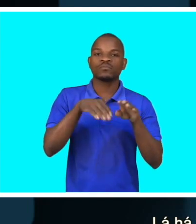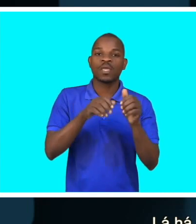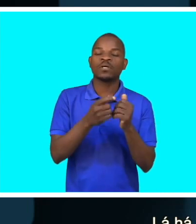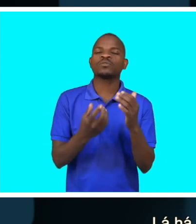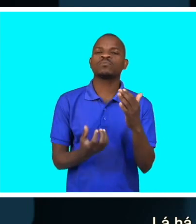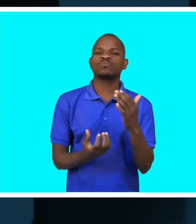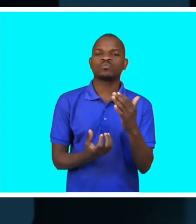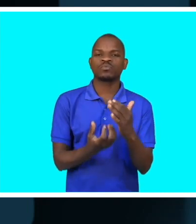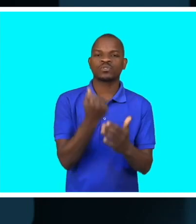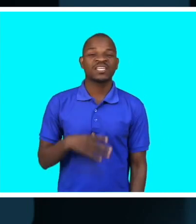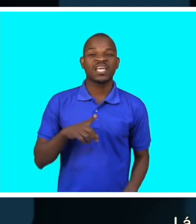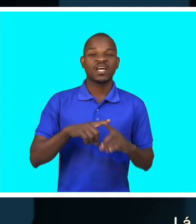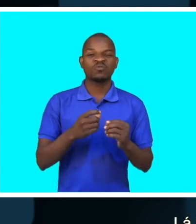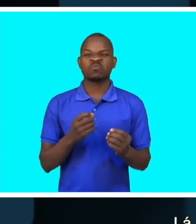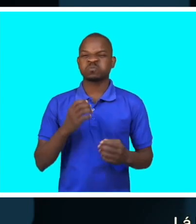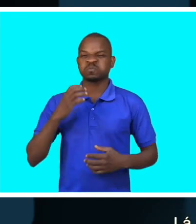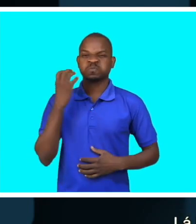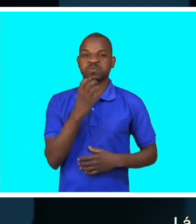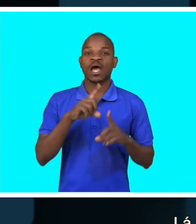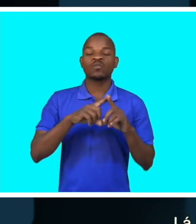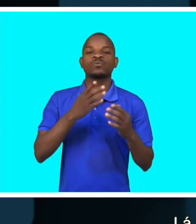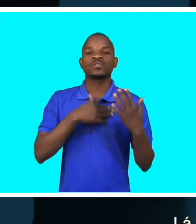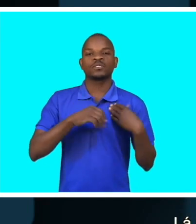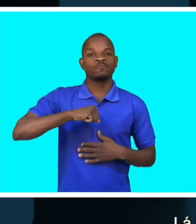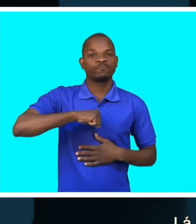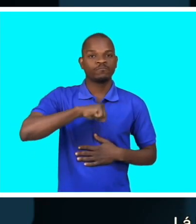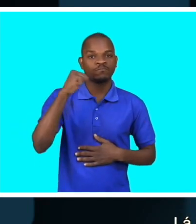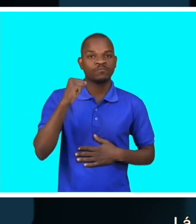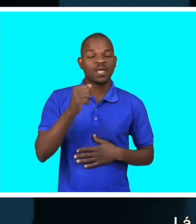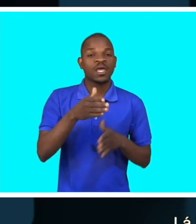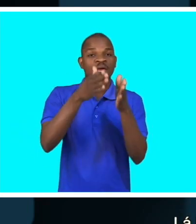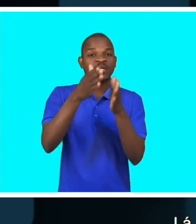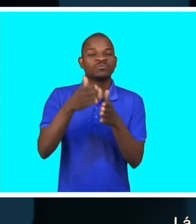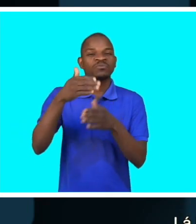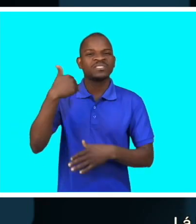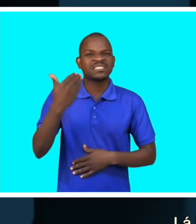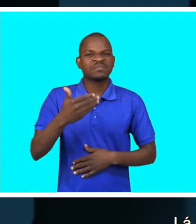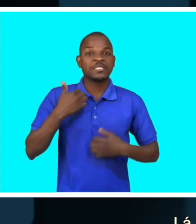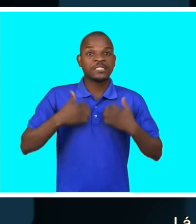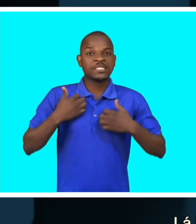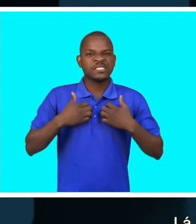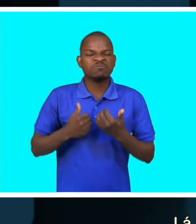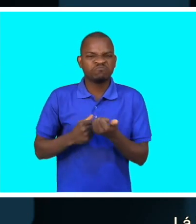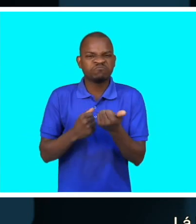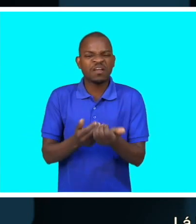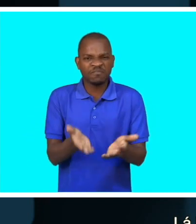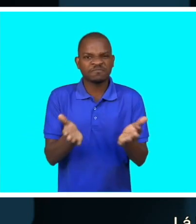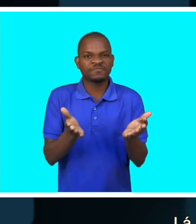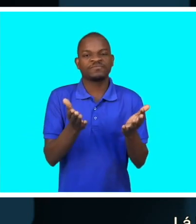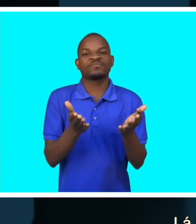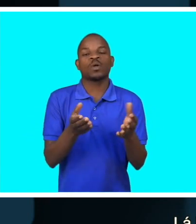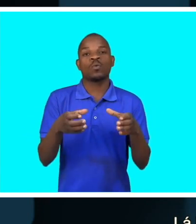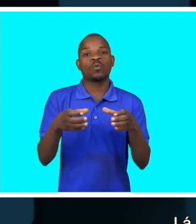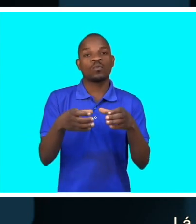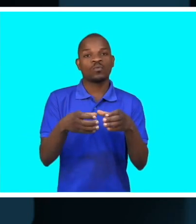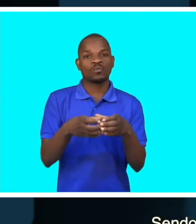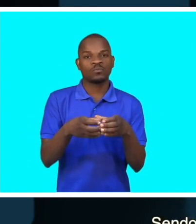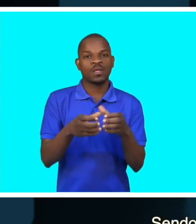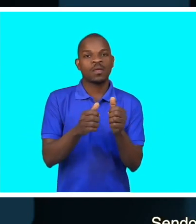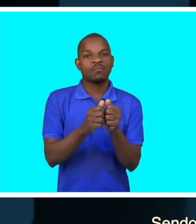futebol tudo é possível. Há euforia de vitórias, né? Então, o adepto está sempre muito a pressionar